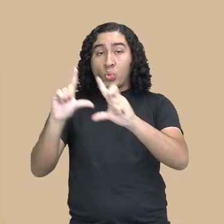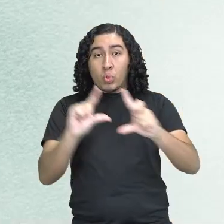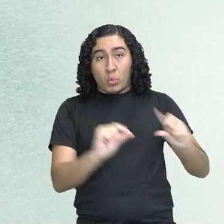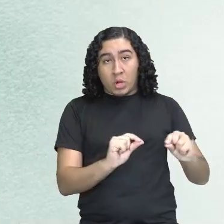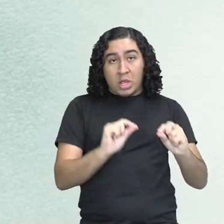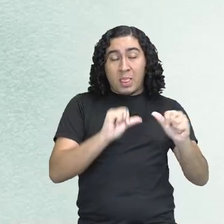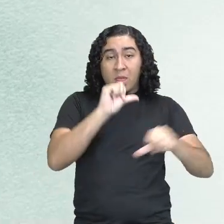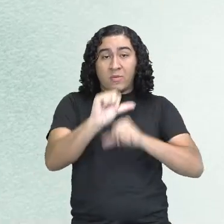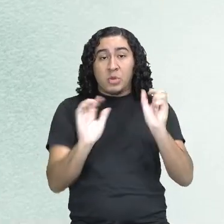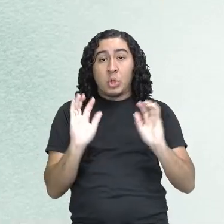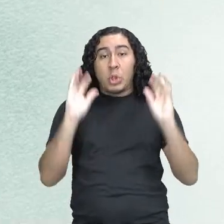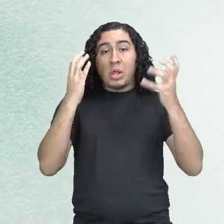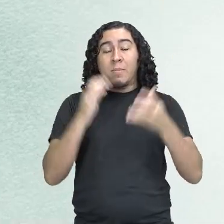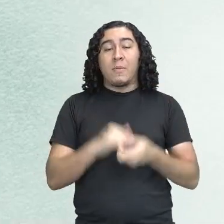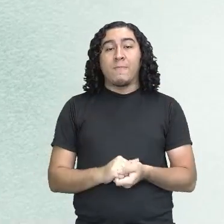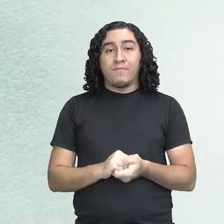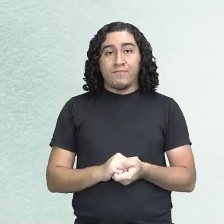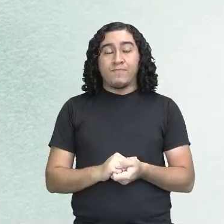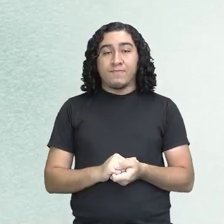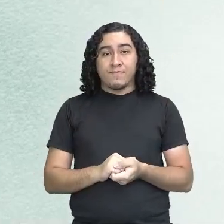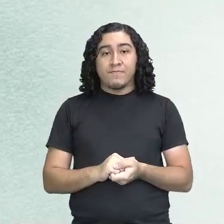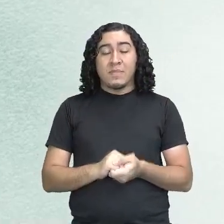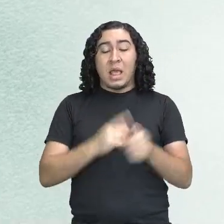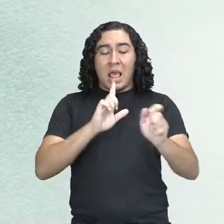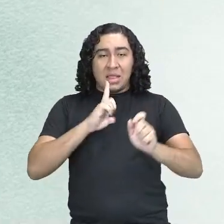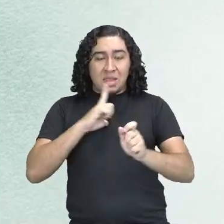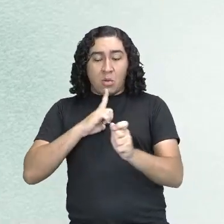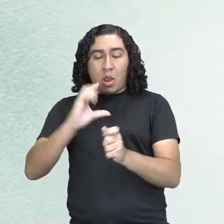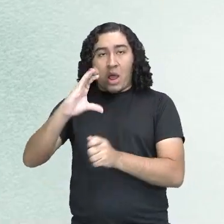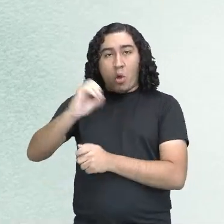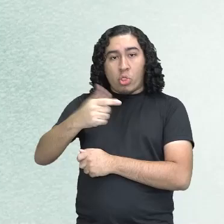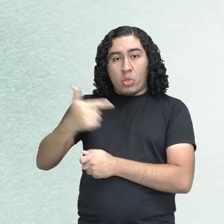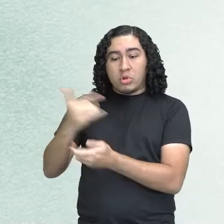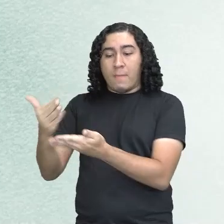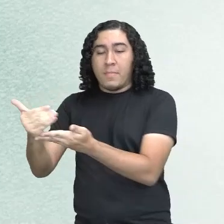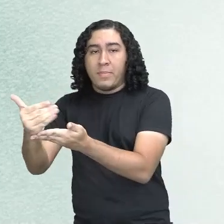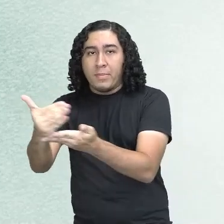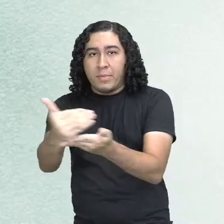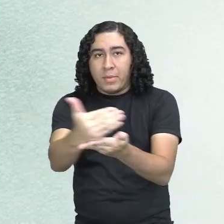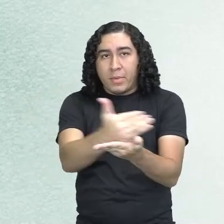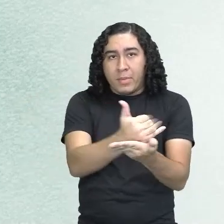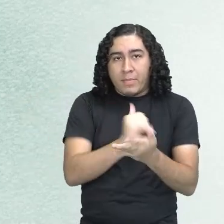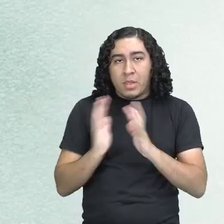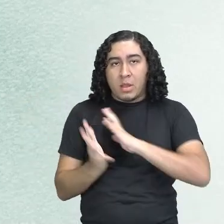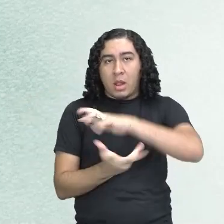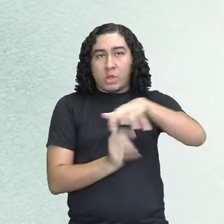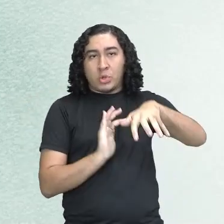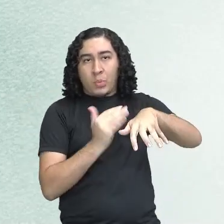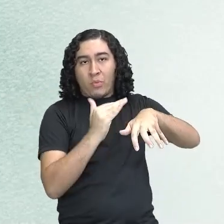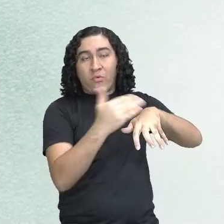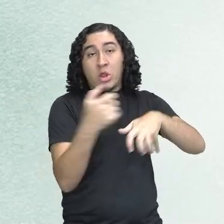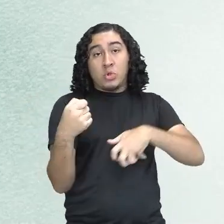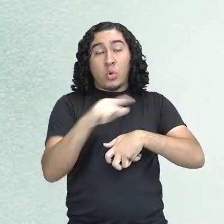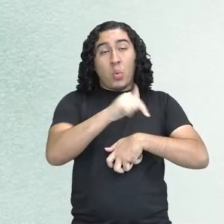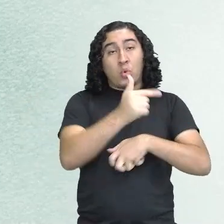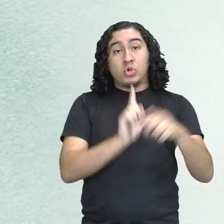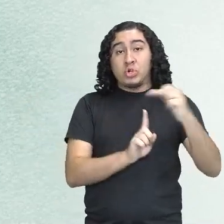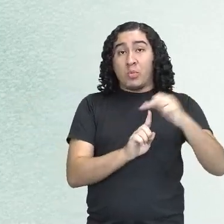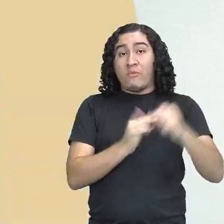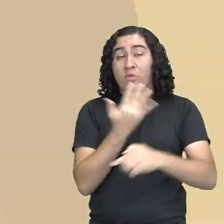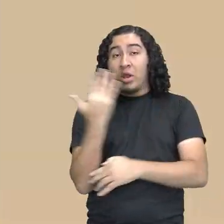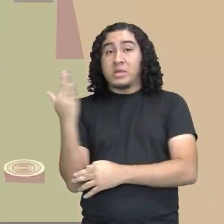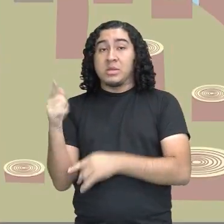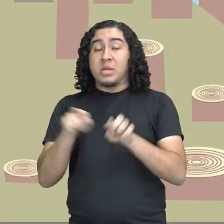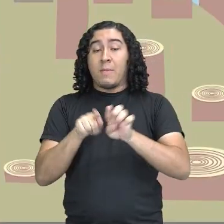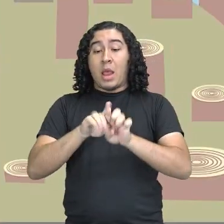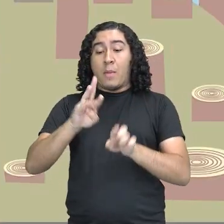clima. Coletivamente, elas sequestram mais carbonos na atmosfera do que as florestas temperadas e também as